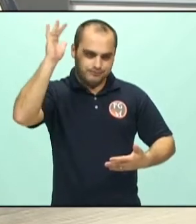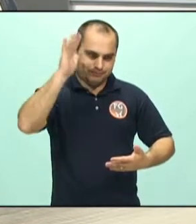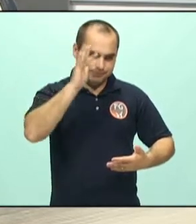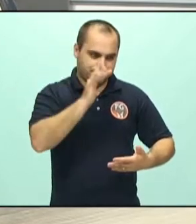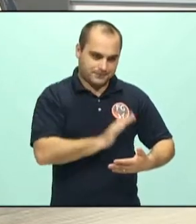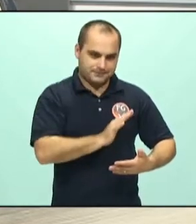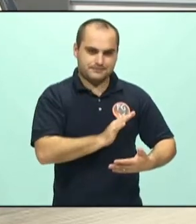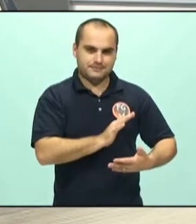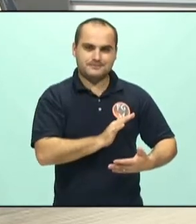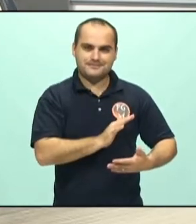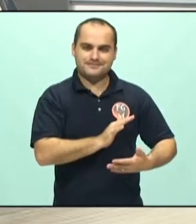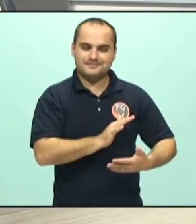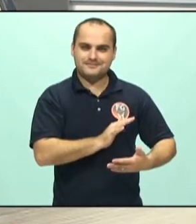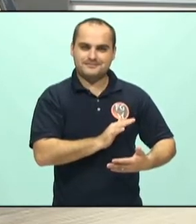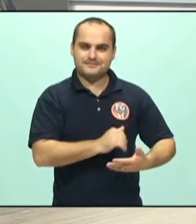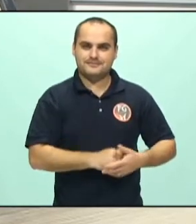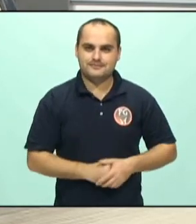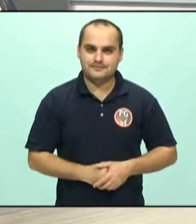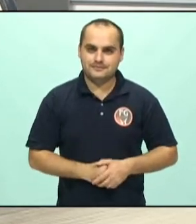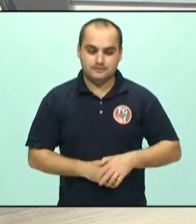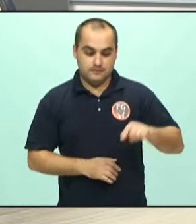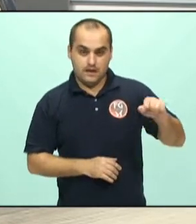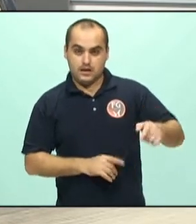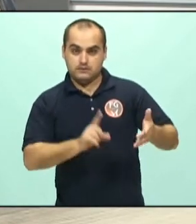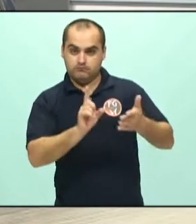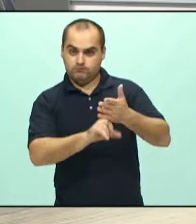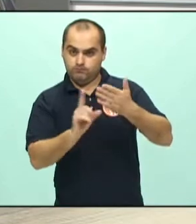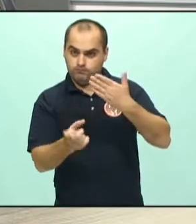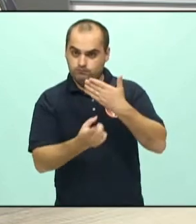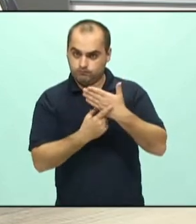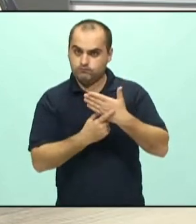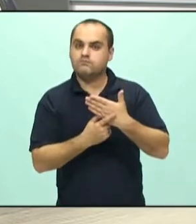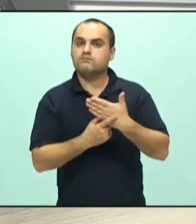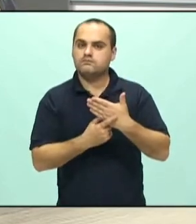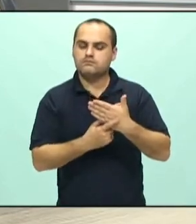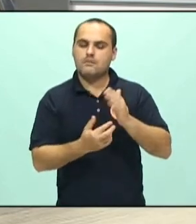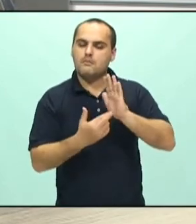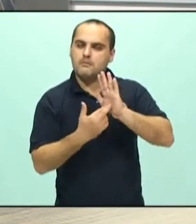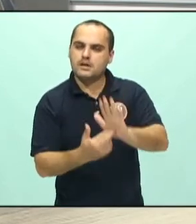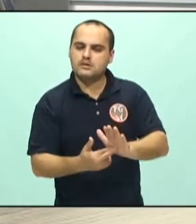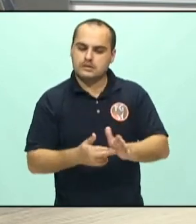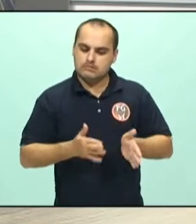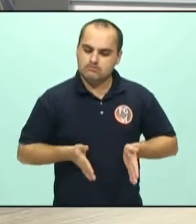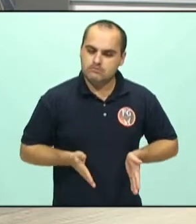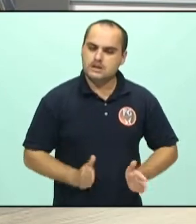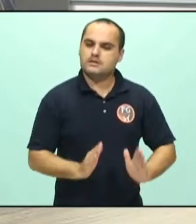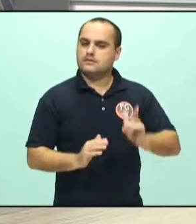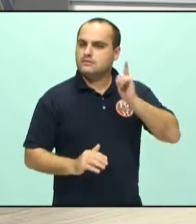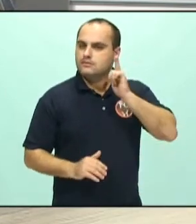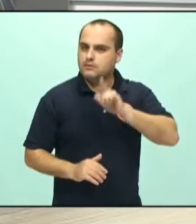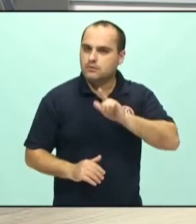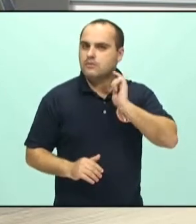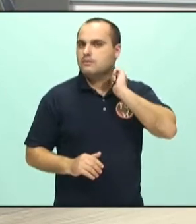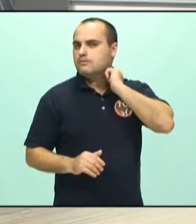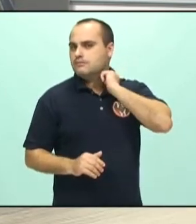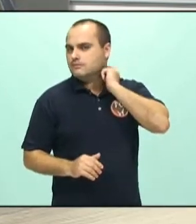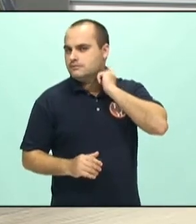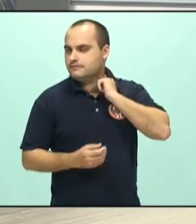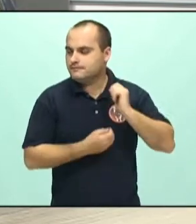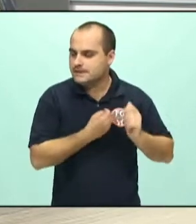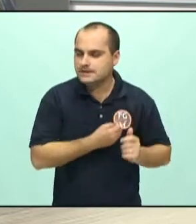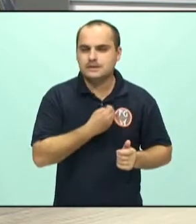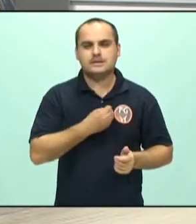Natal. Então, essa metáfora, que representa o renascimento, representa a retomada, o